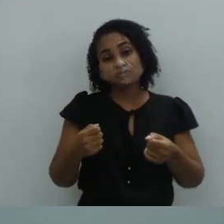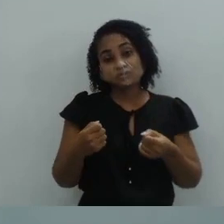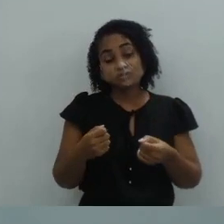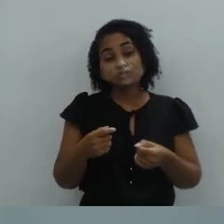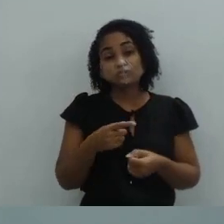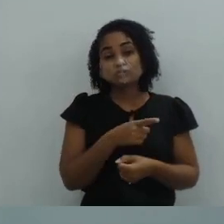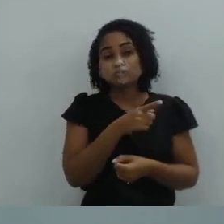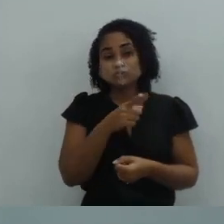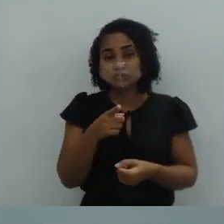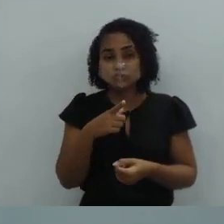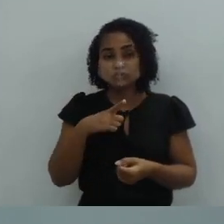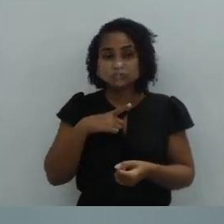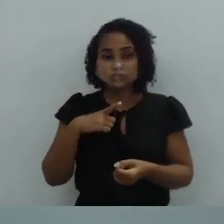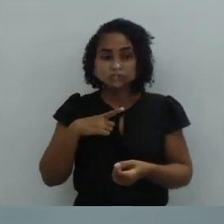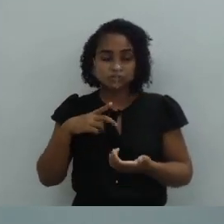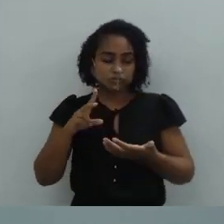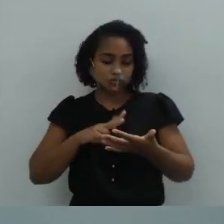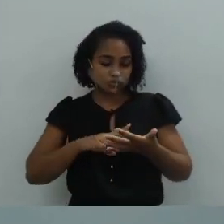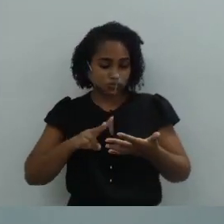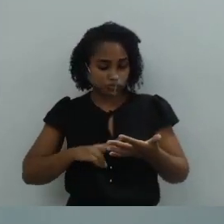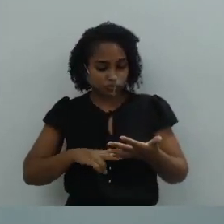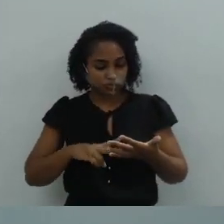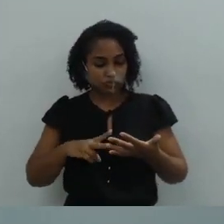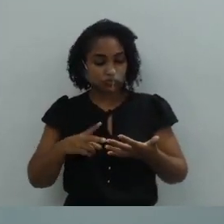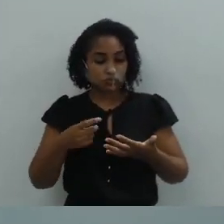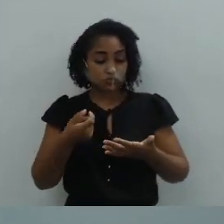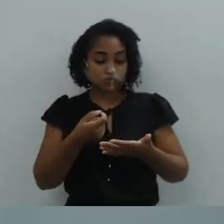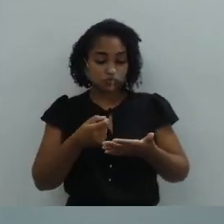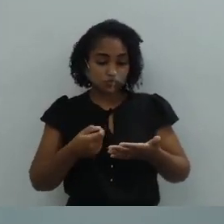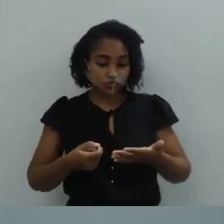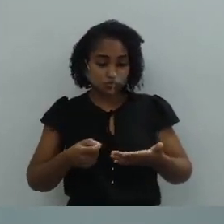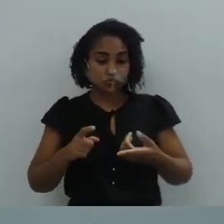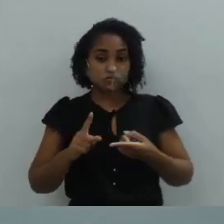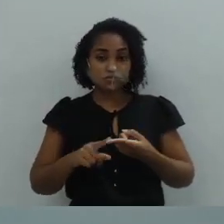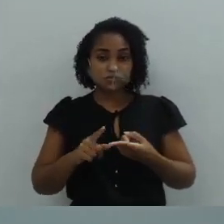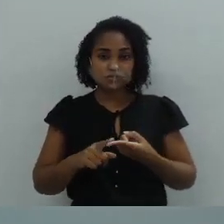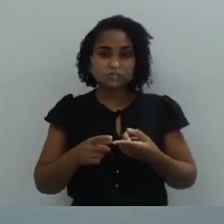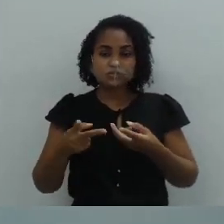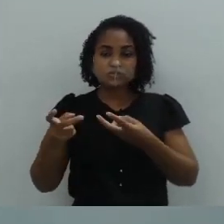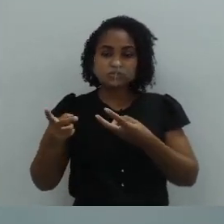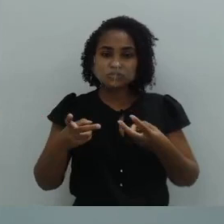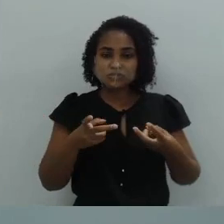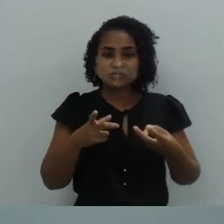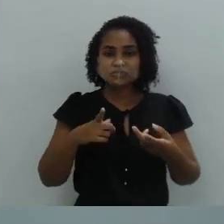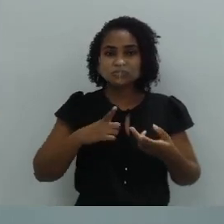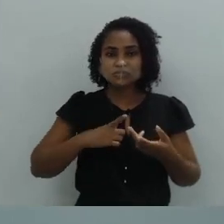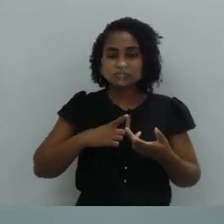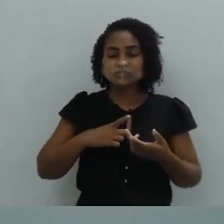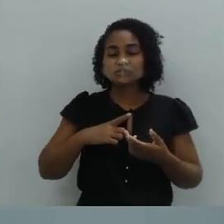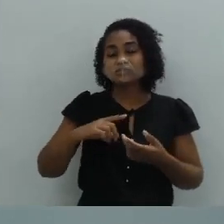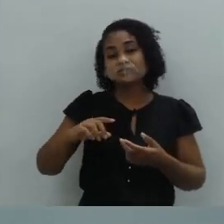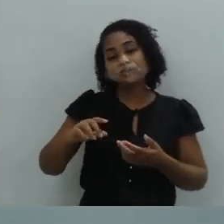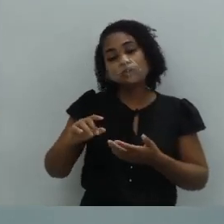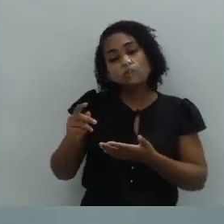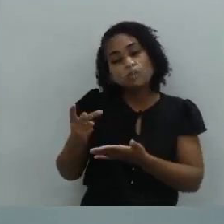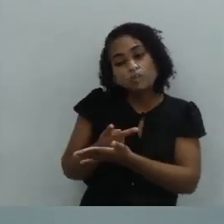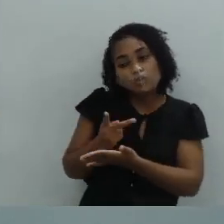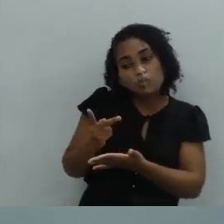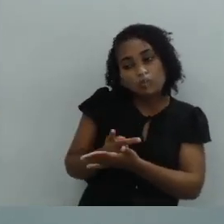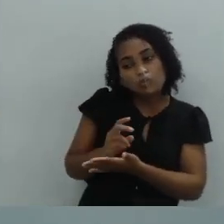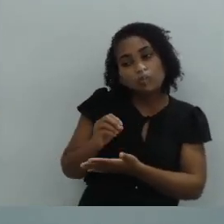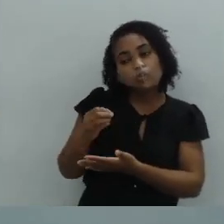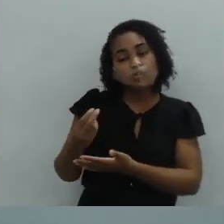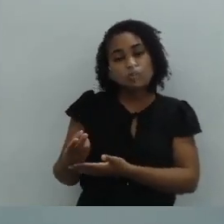Vocês vão precisar fazer a leitura daquilo que vocês escreveram, identificar se há algum erro ou algo a